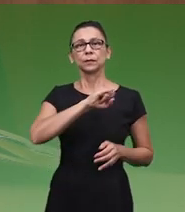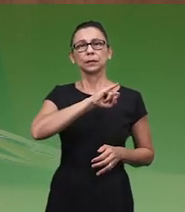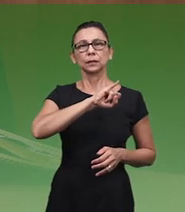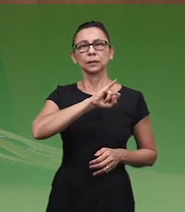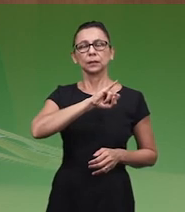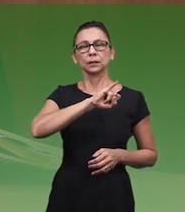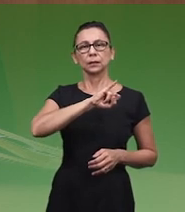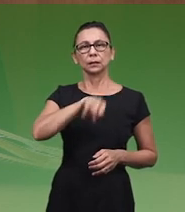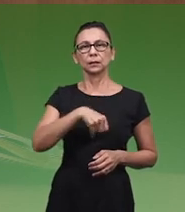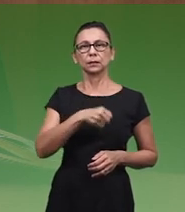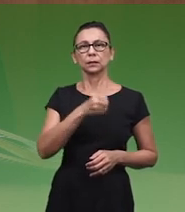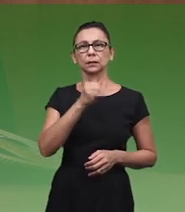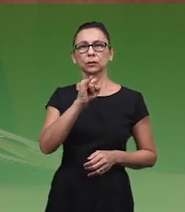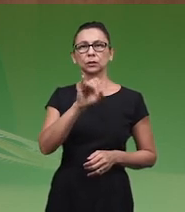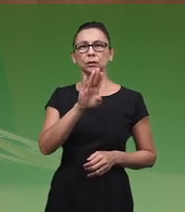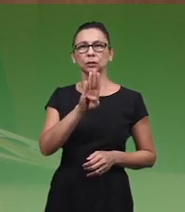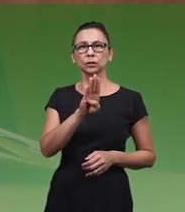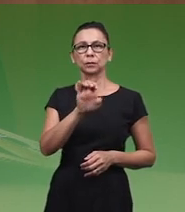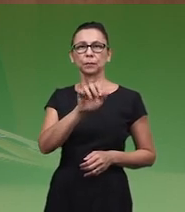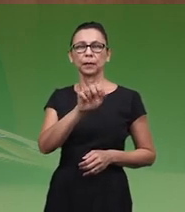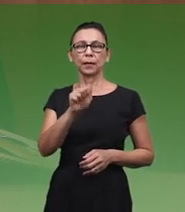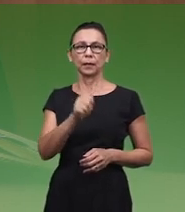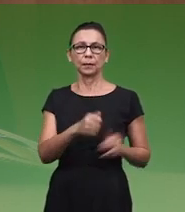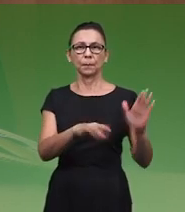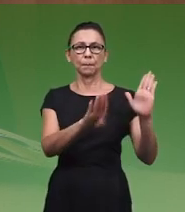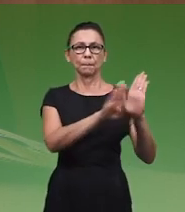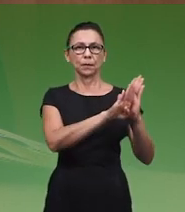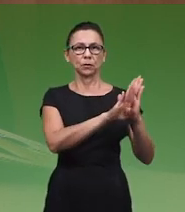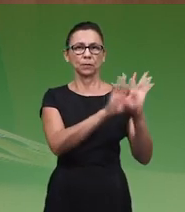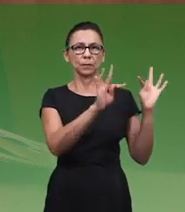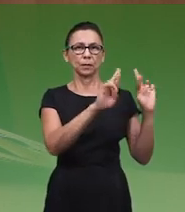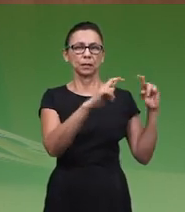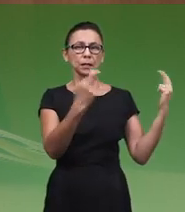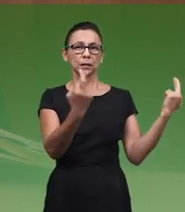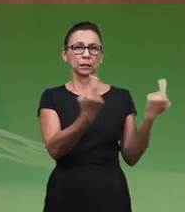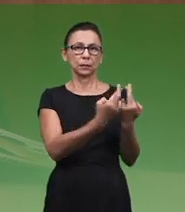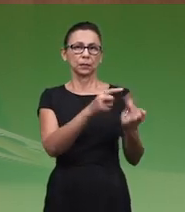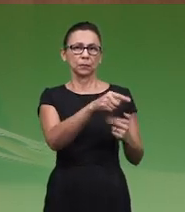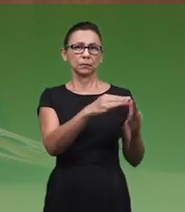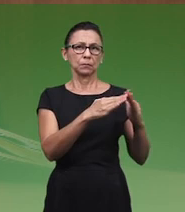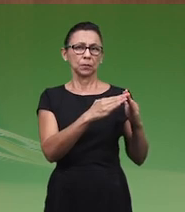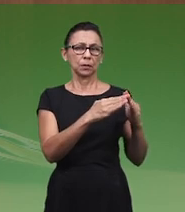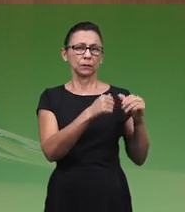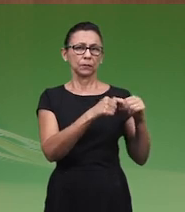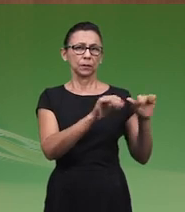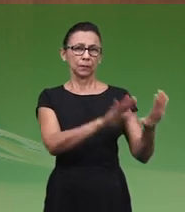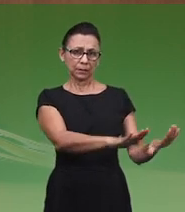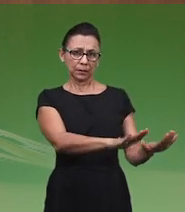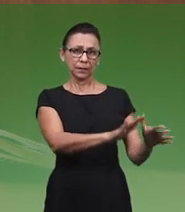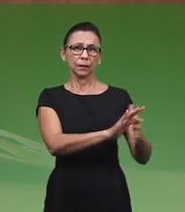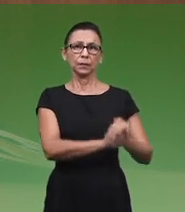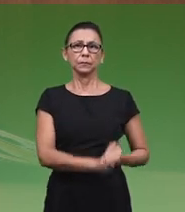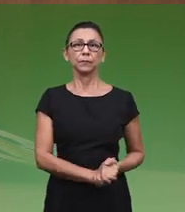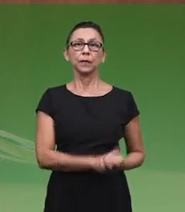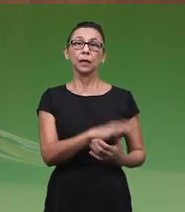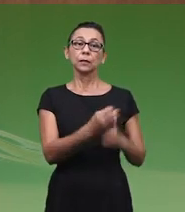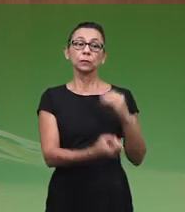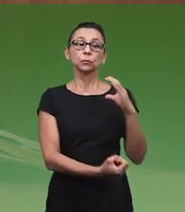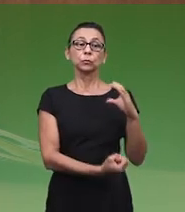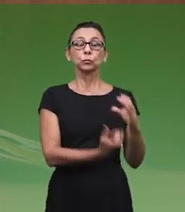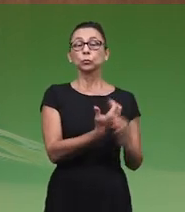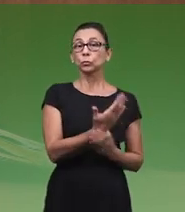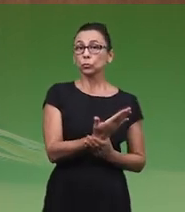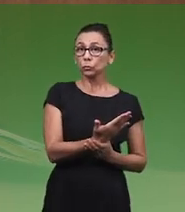Gibeá, na possessão de Benjamim. Então, porque ele morava lá, ele estabeleceu a